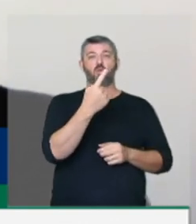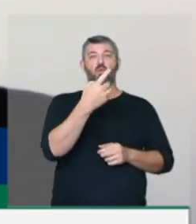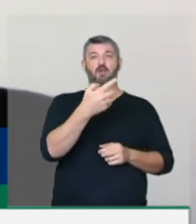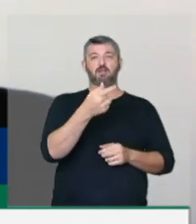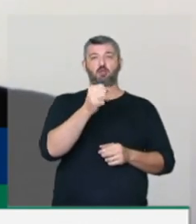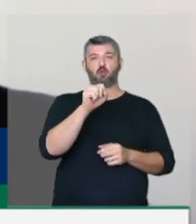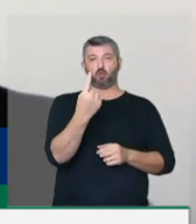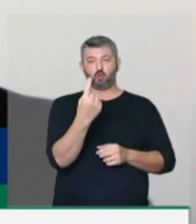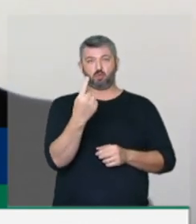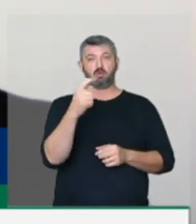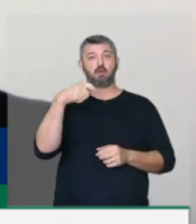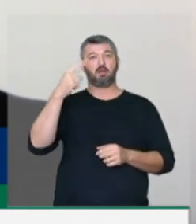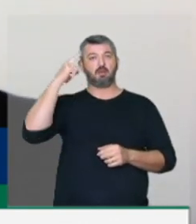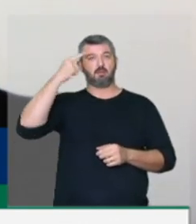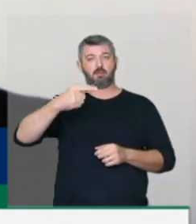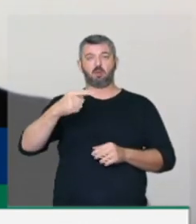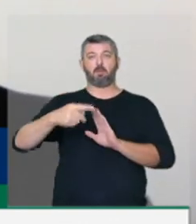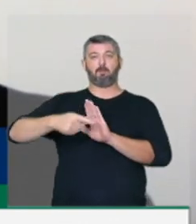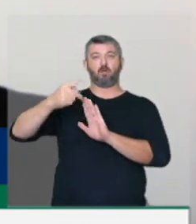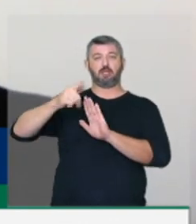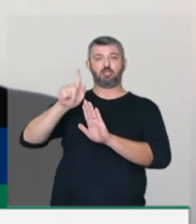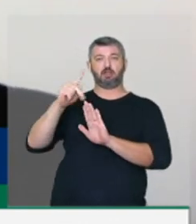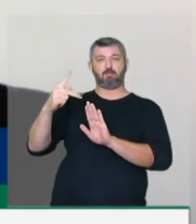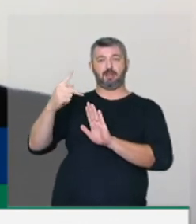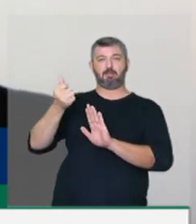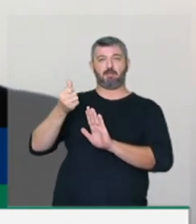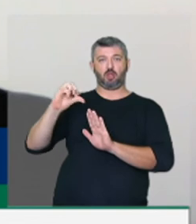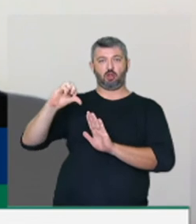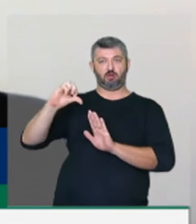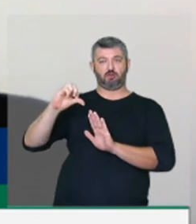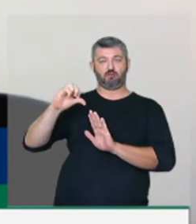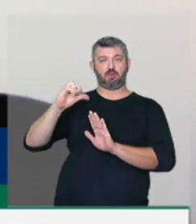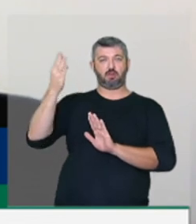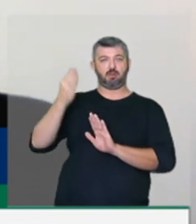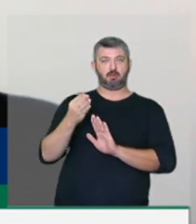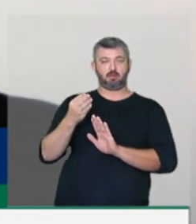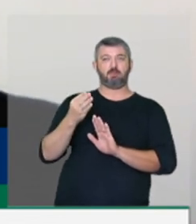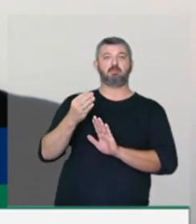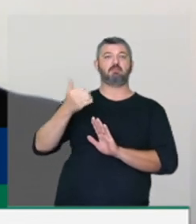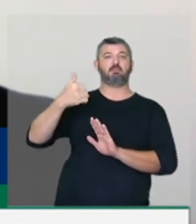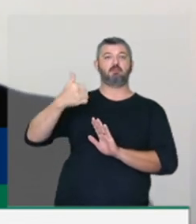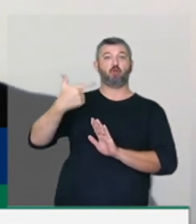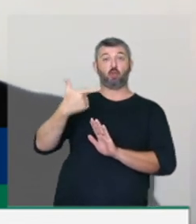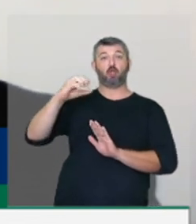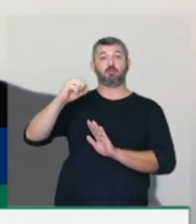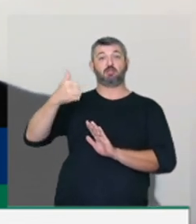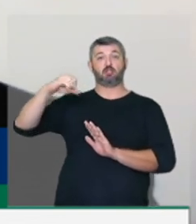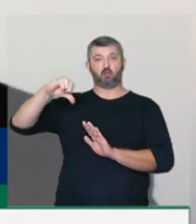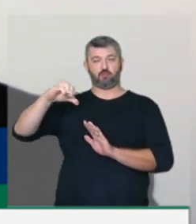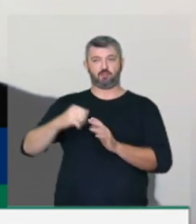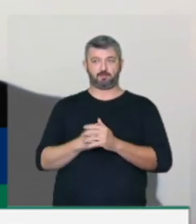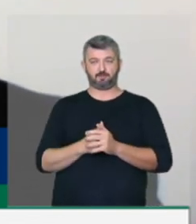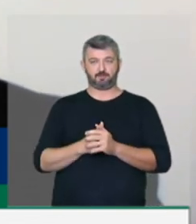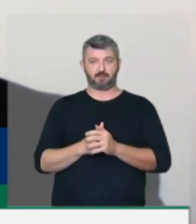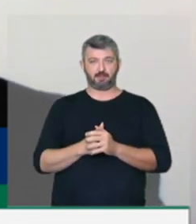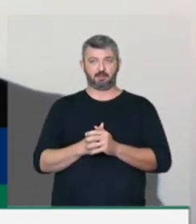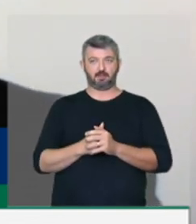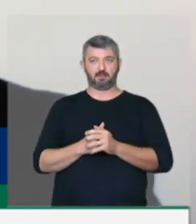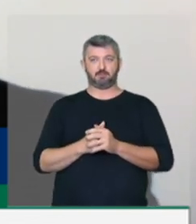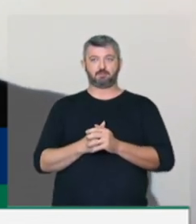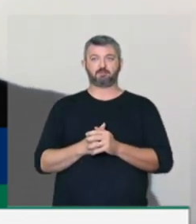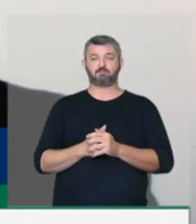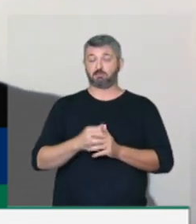de ofício pela portaria GP69, de 14 de março de 2019.